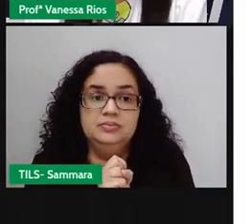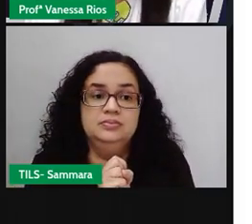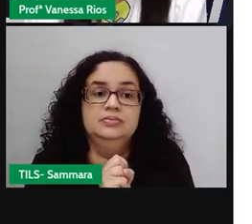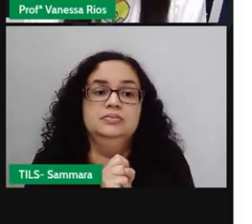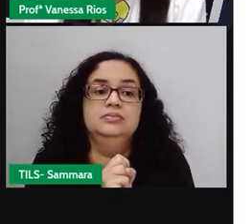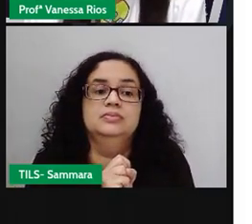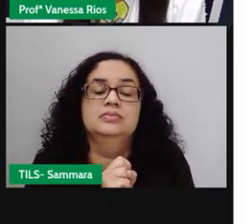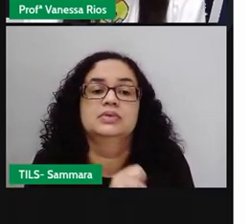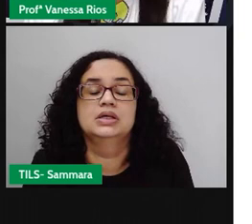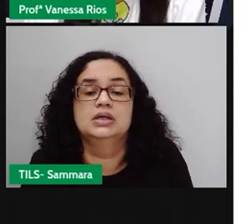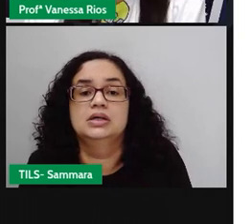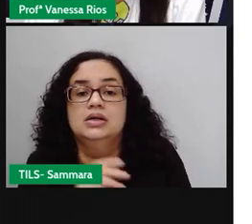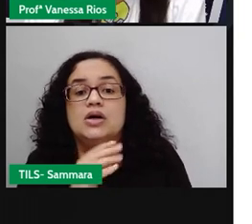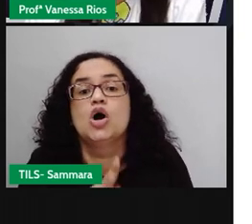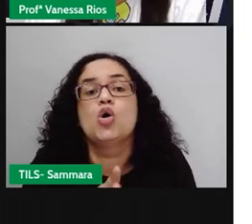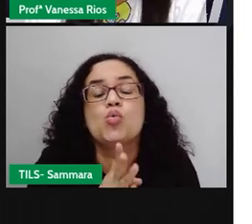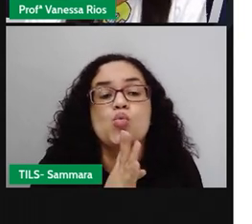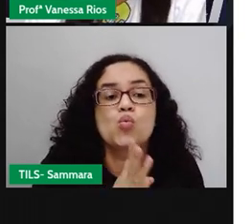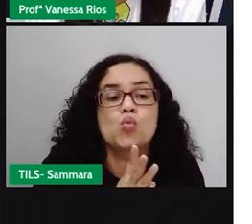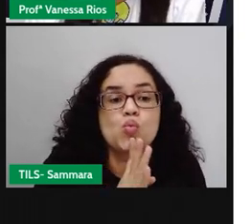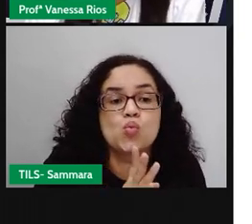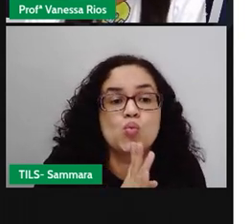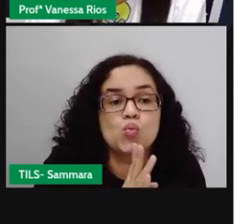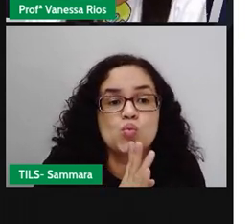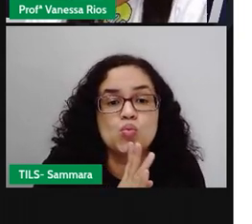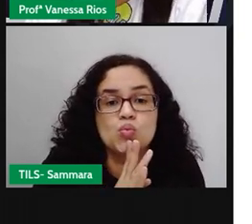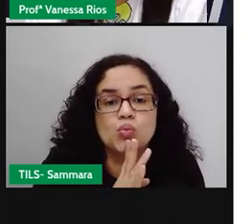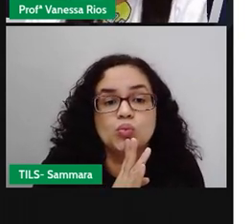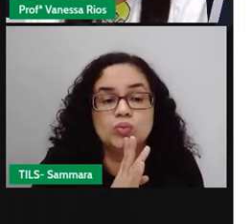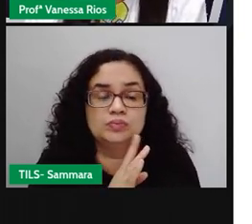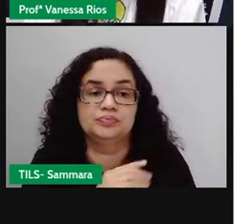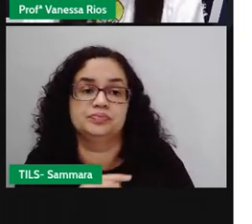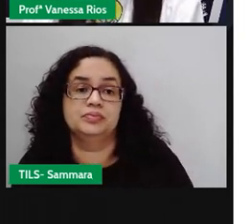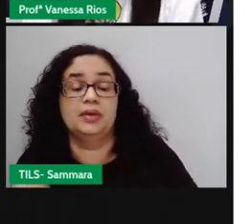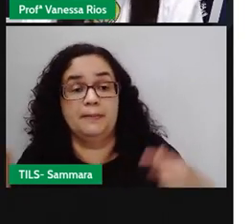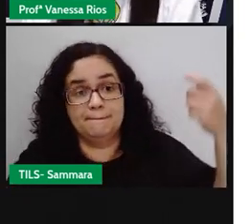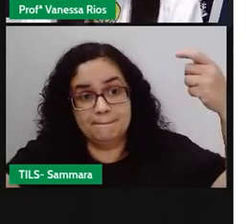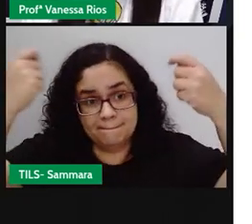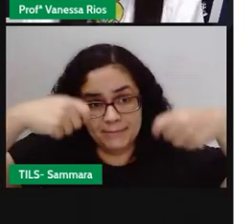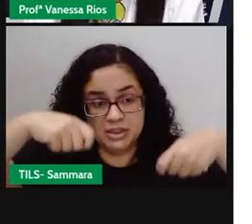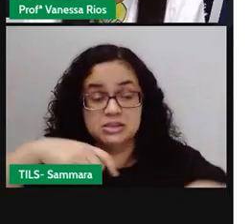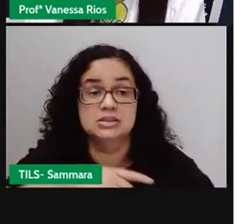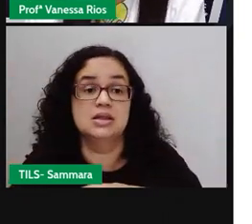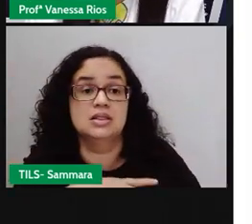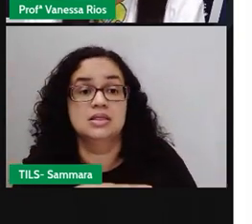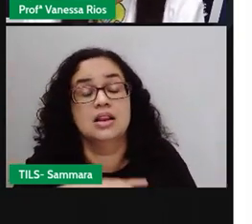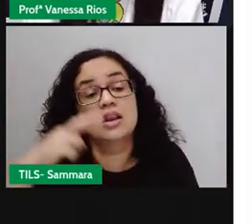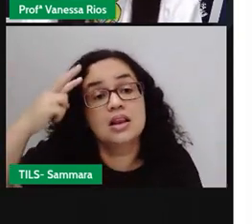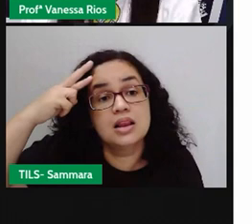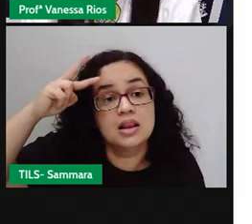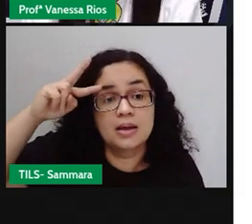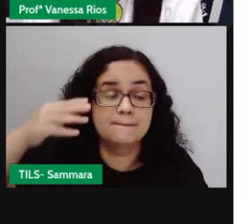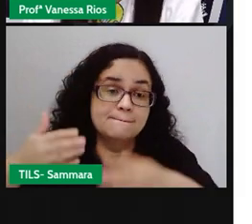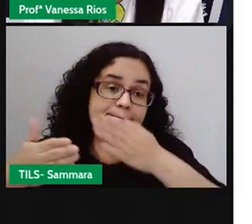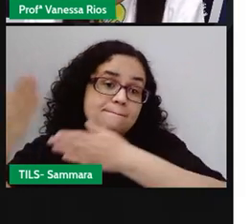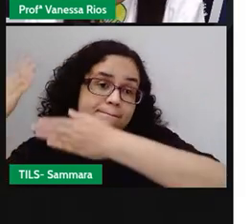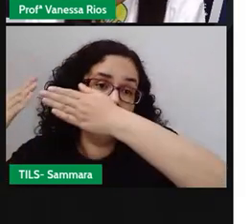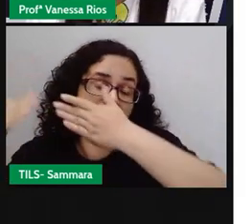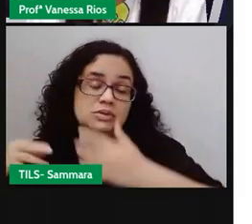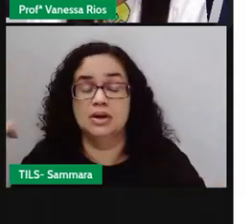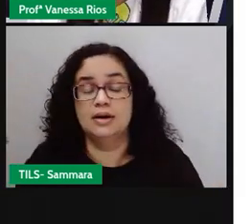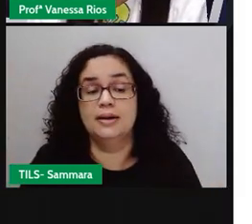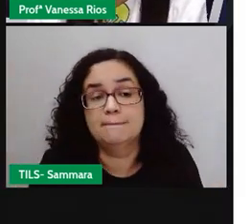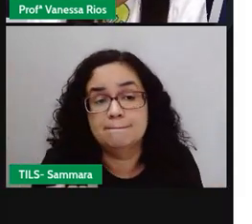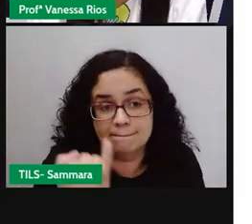Mas para que eles sejam reconhecidos como patrimônio, é preciso que eles tenham relevância, né? Que essa